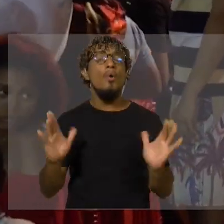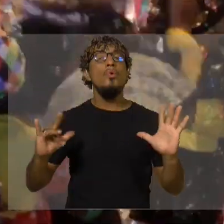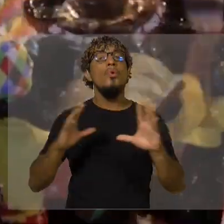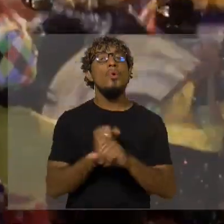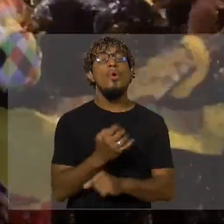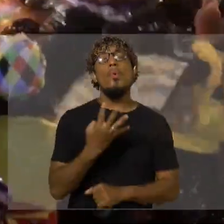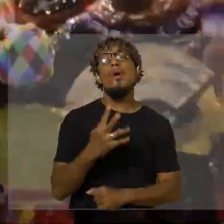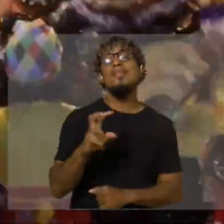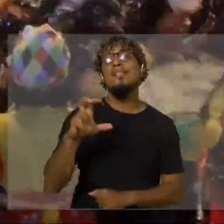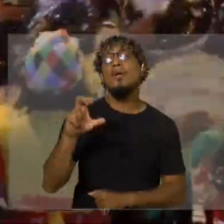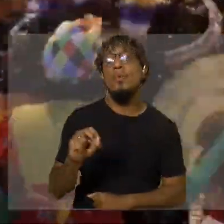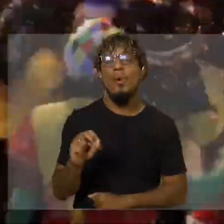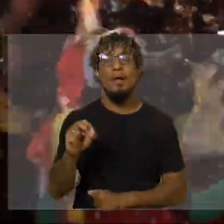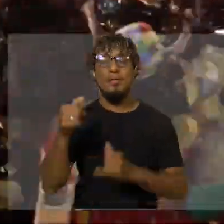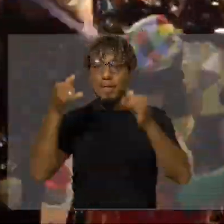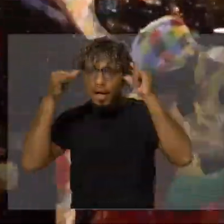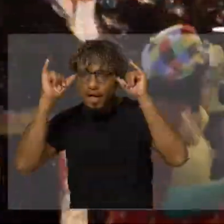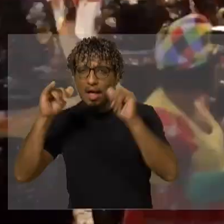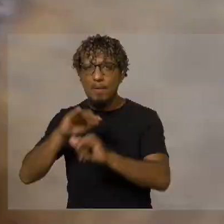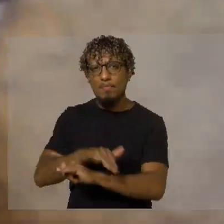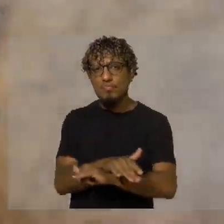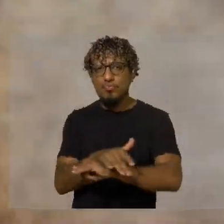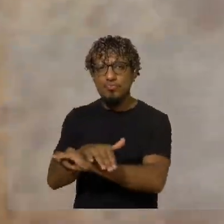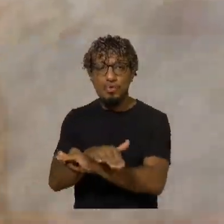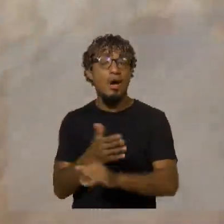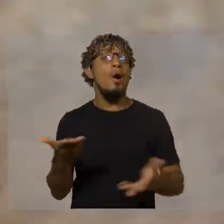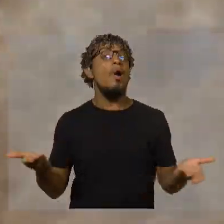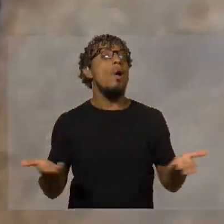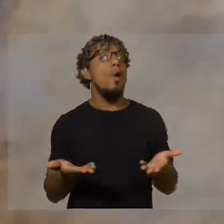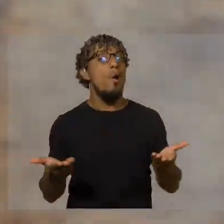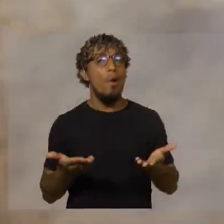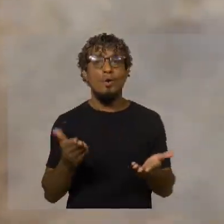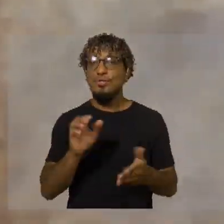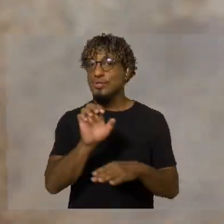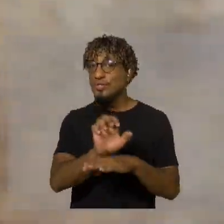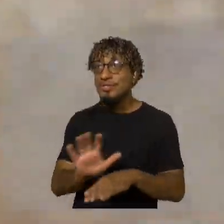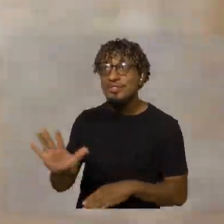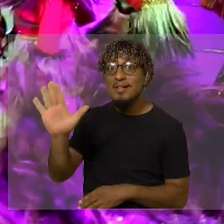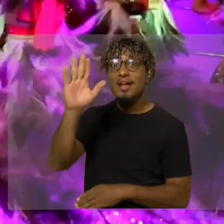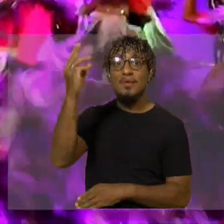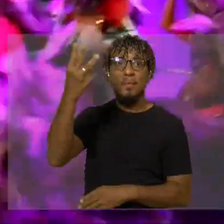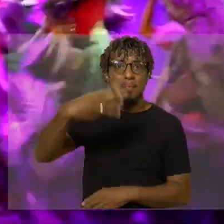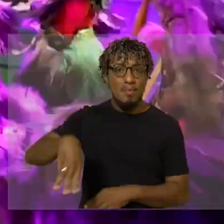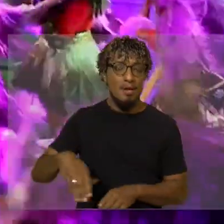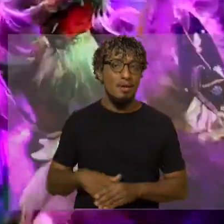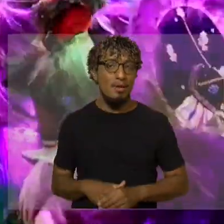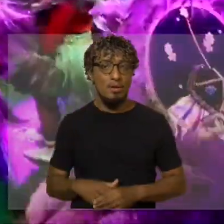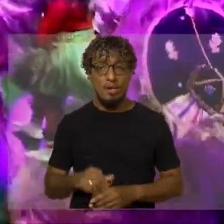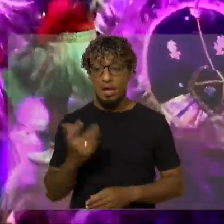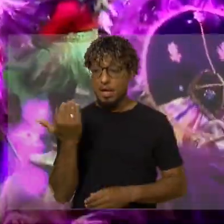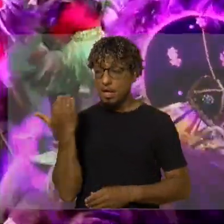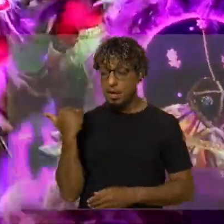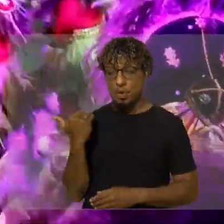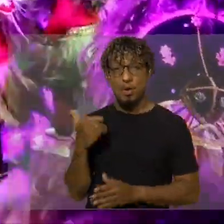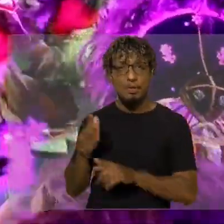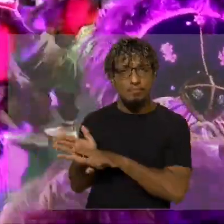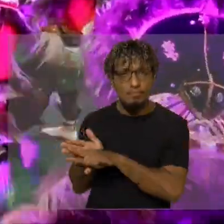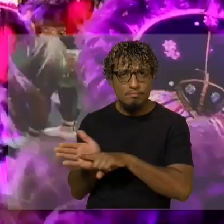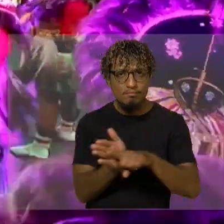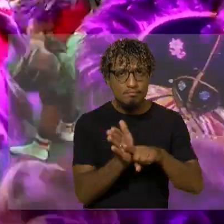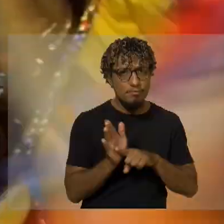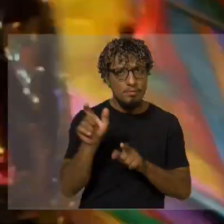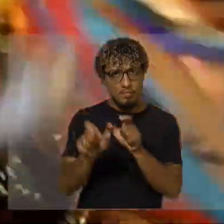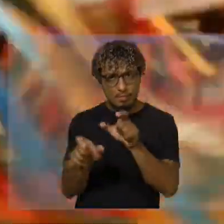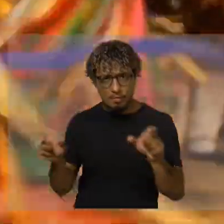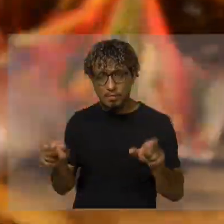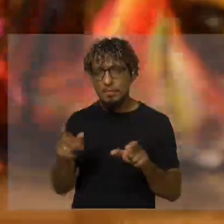450 grupos de Bumba Meu Boi estejam em funcionamento em todo o Maranhão. Segundo o último levantamento feito pelos